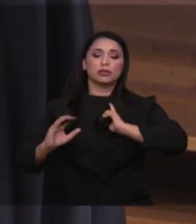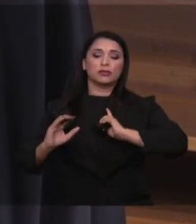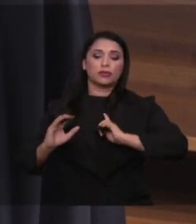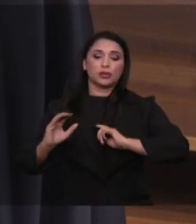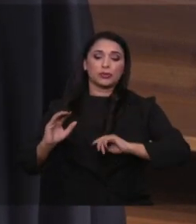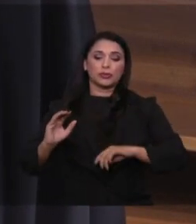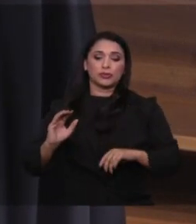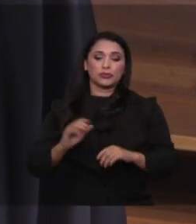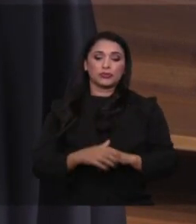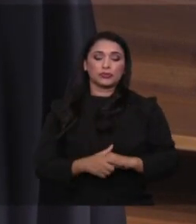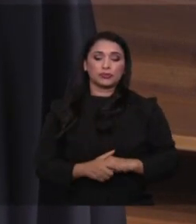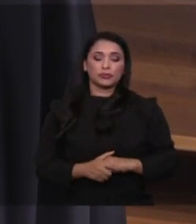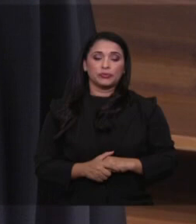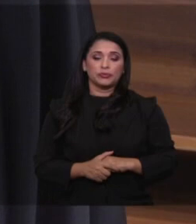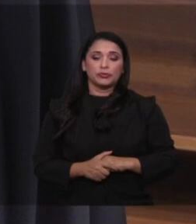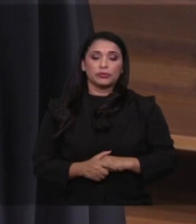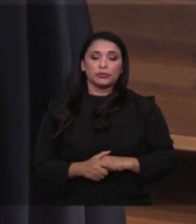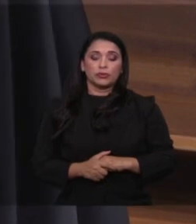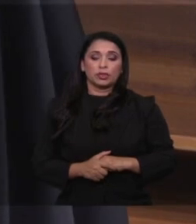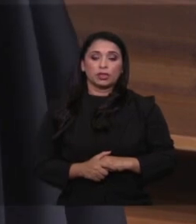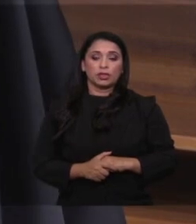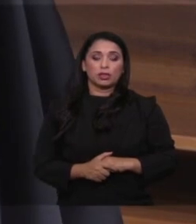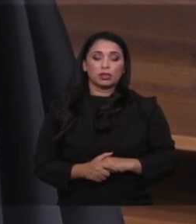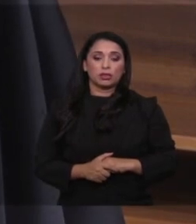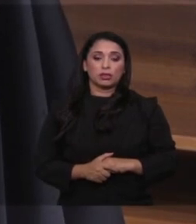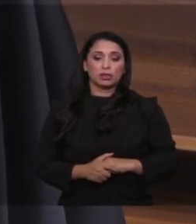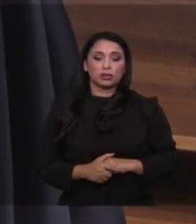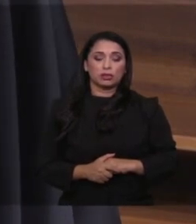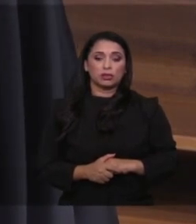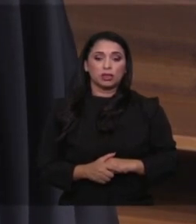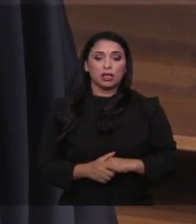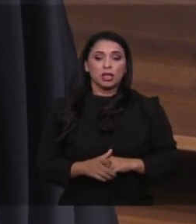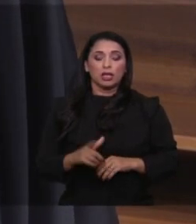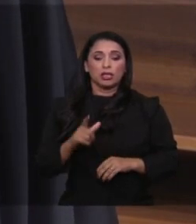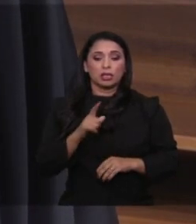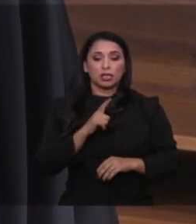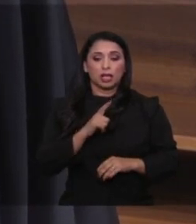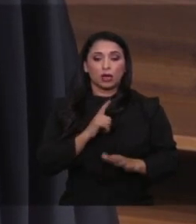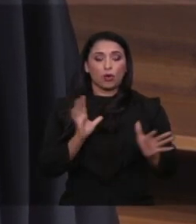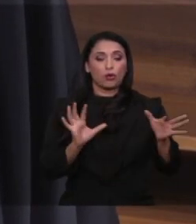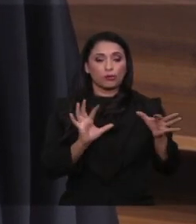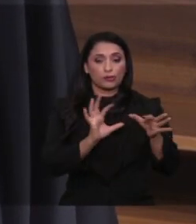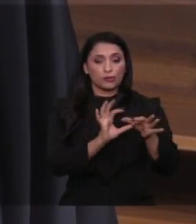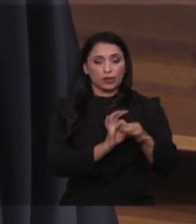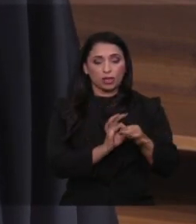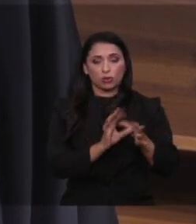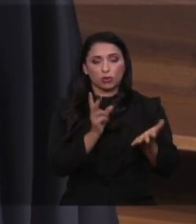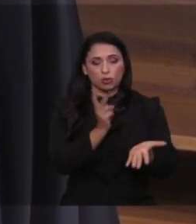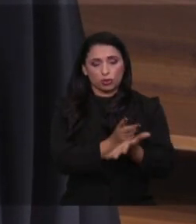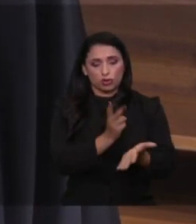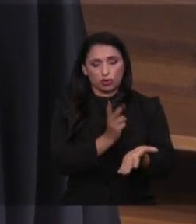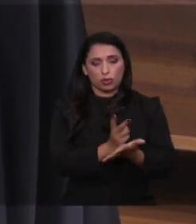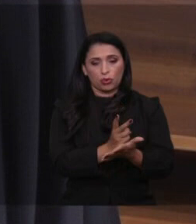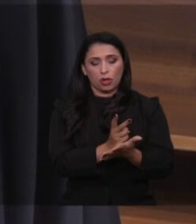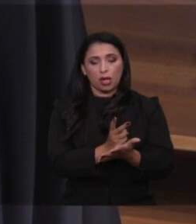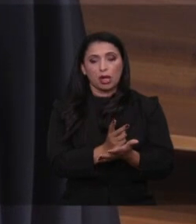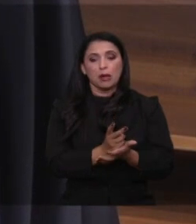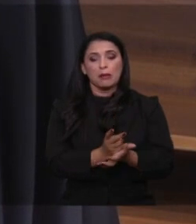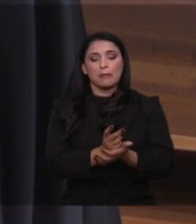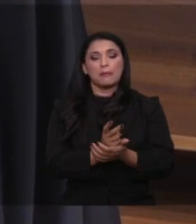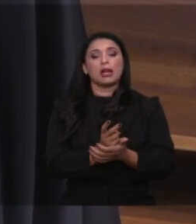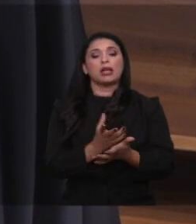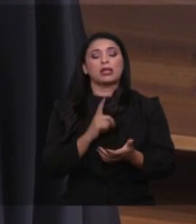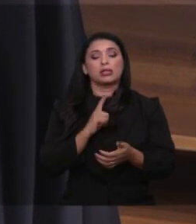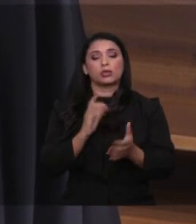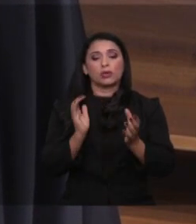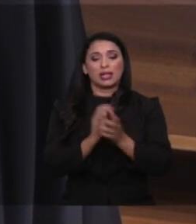dissolução da sociedade conjugal sem dissolução do vínculo, que é a natureza da separação, afastando